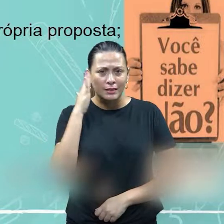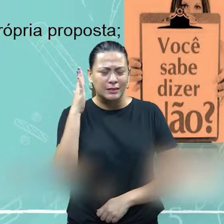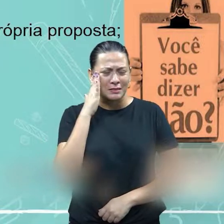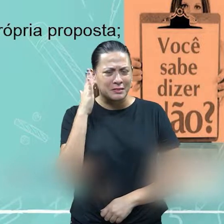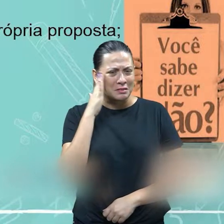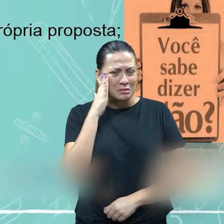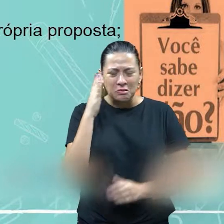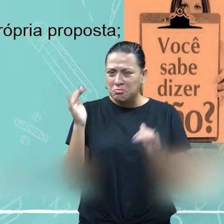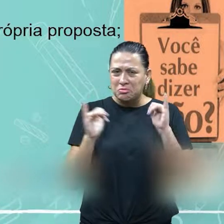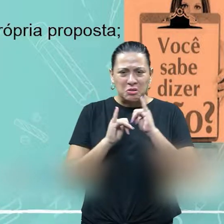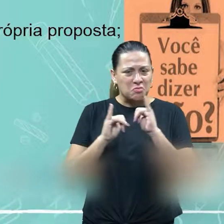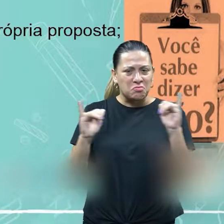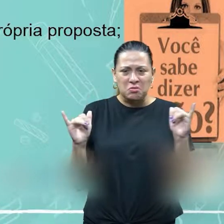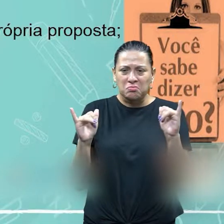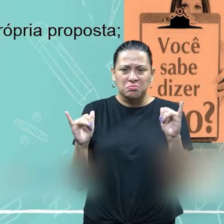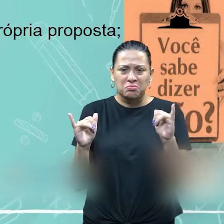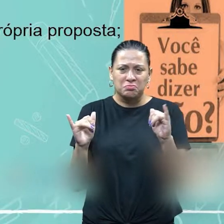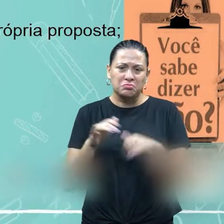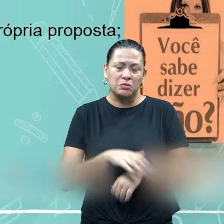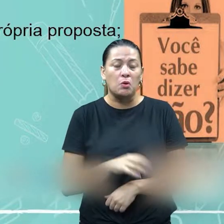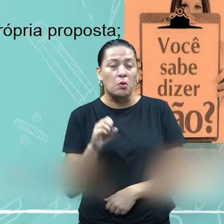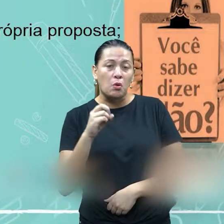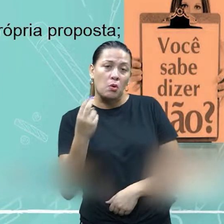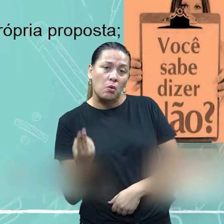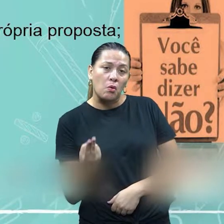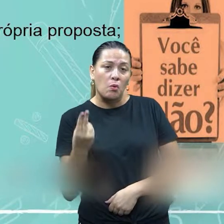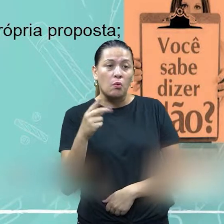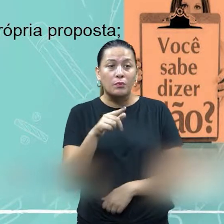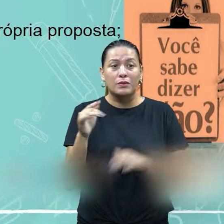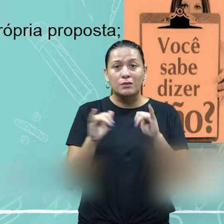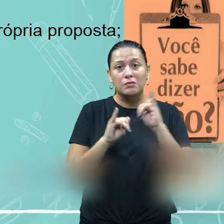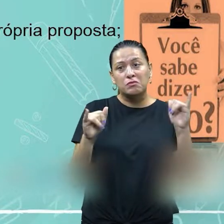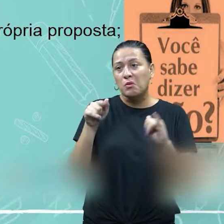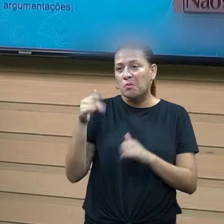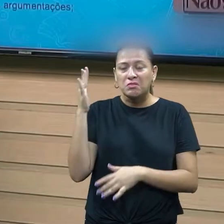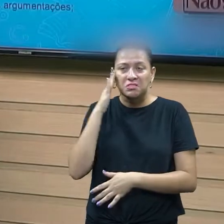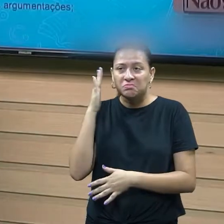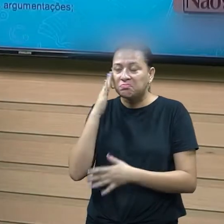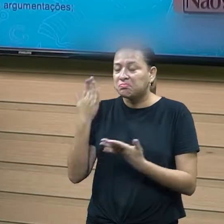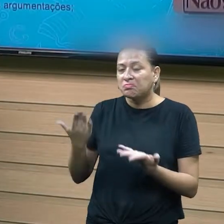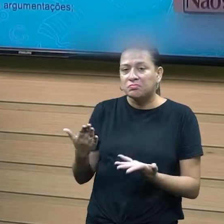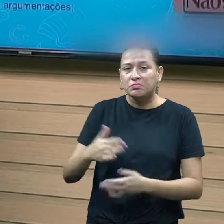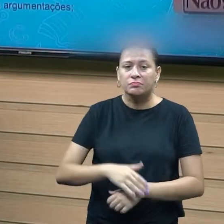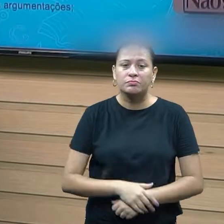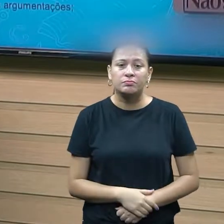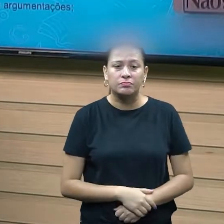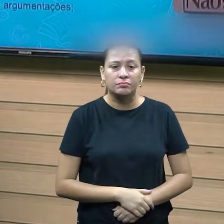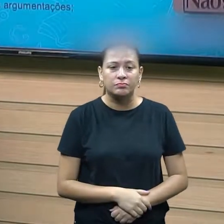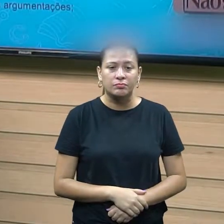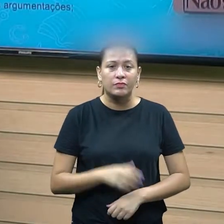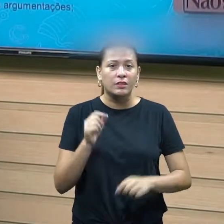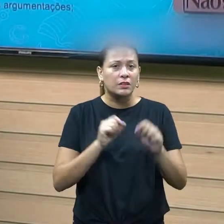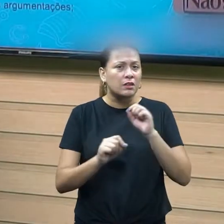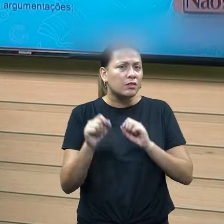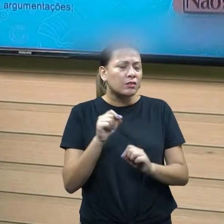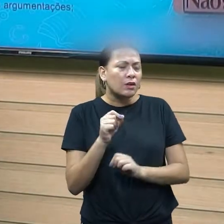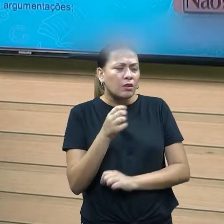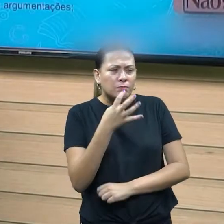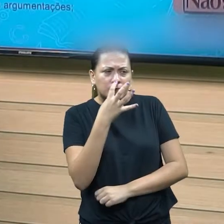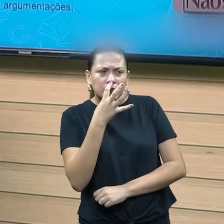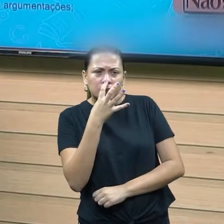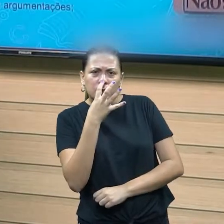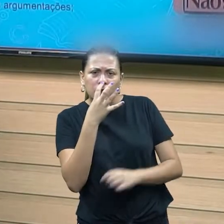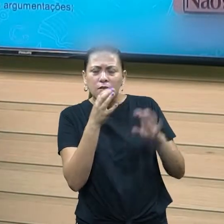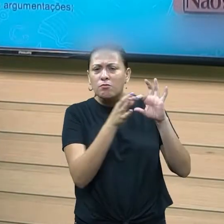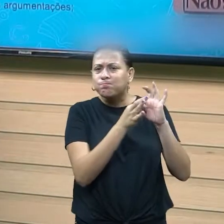foi dito na negociação, o que foi dito entre linhas. E isso aí é saber observar essa